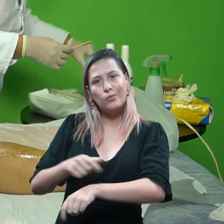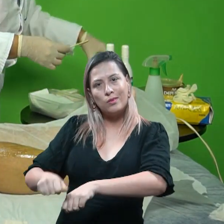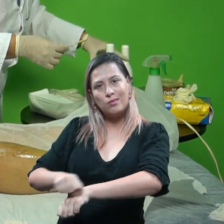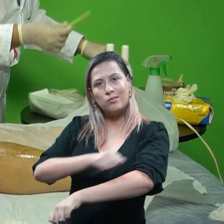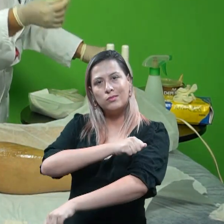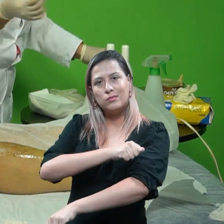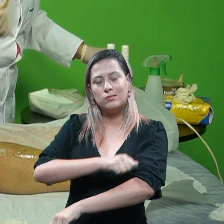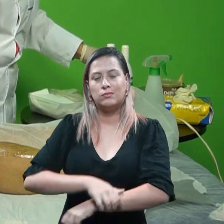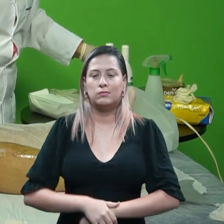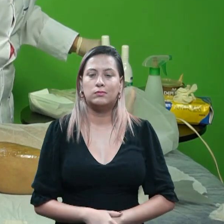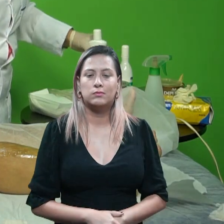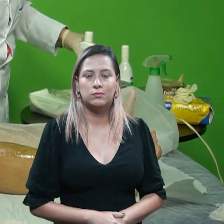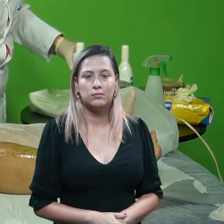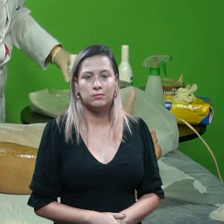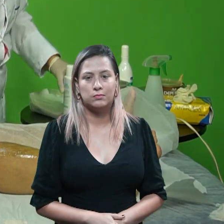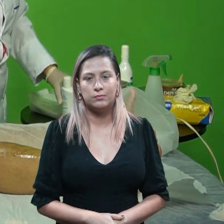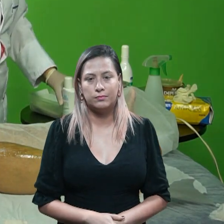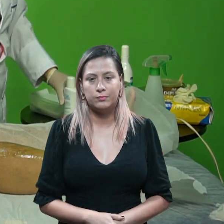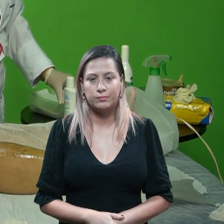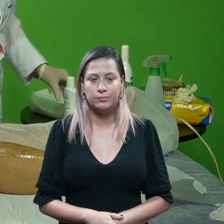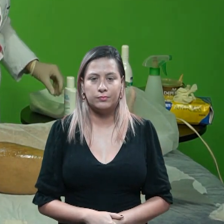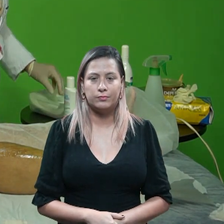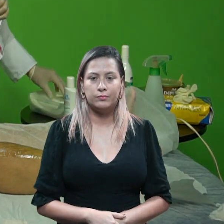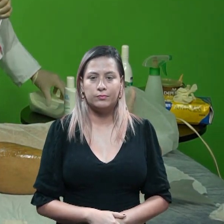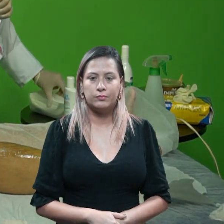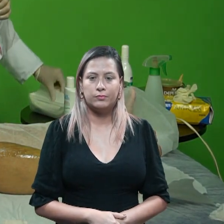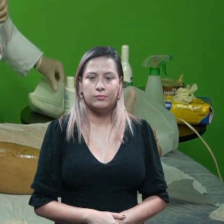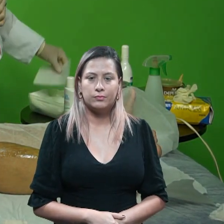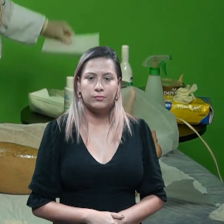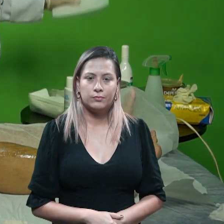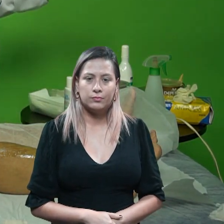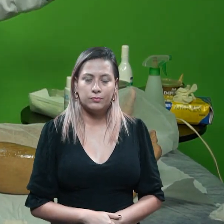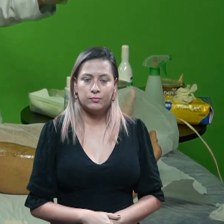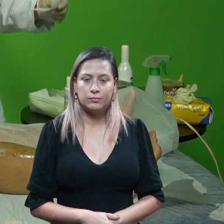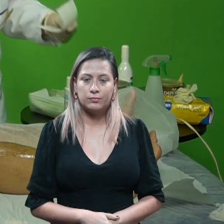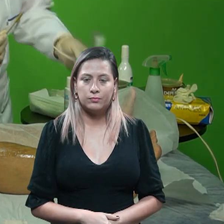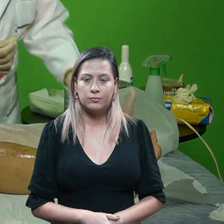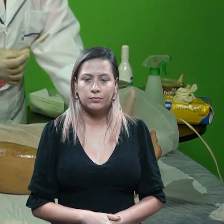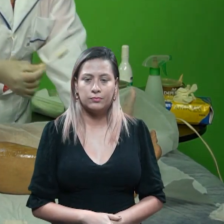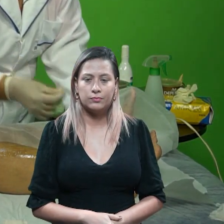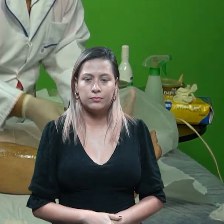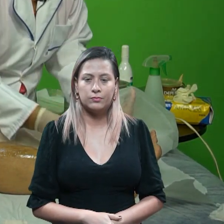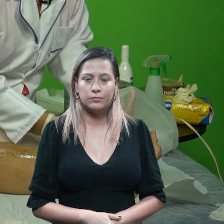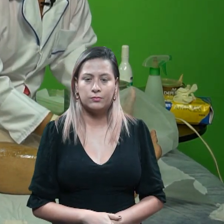pelo. Depois que eu ponho o palito